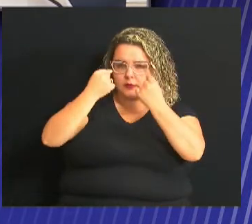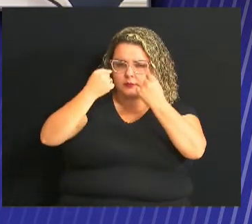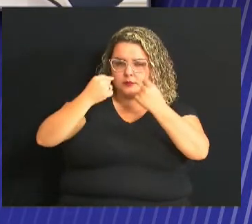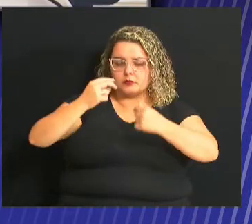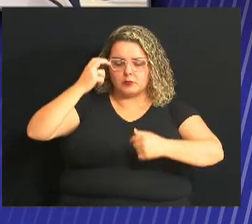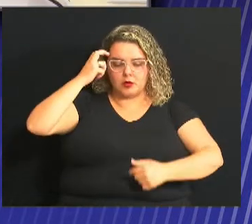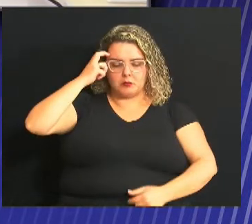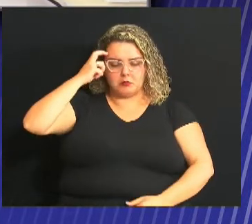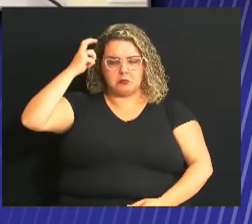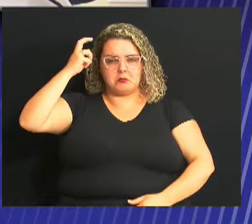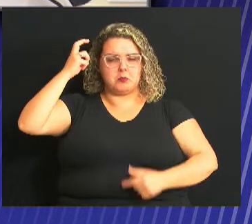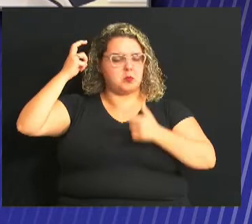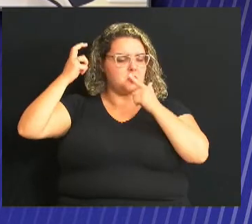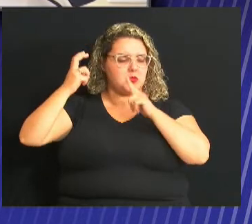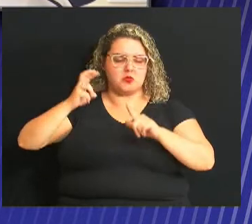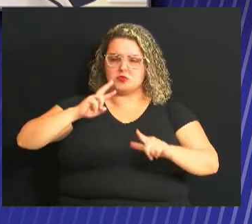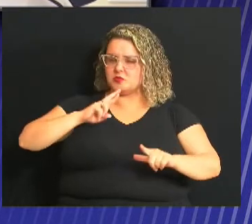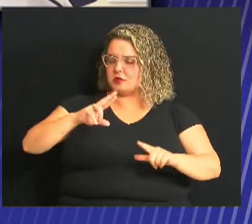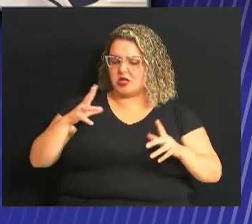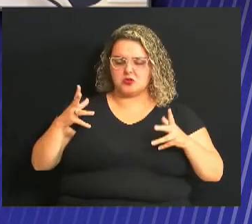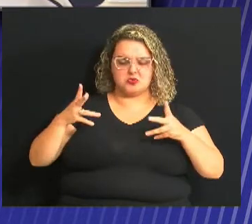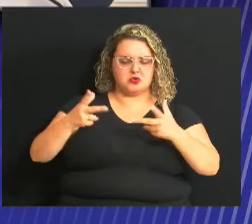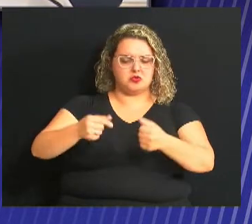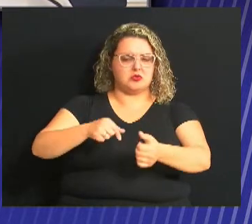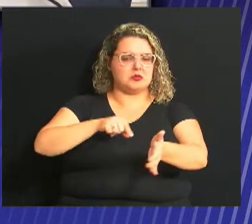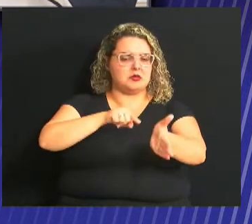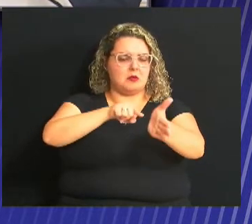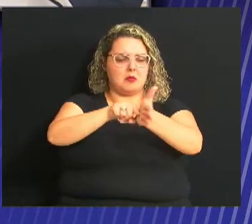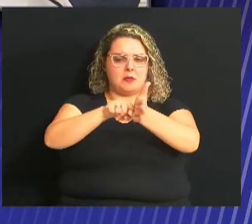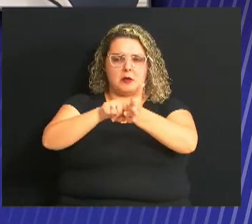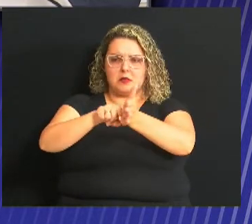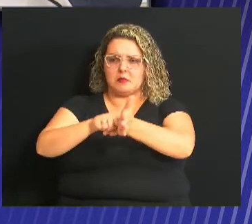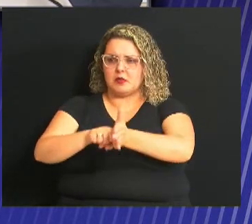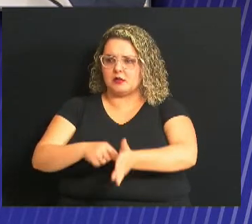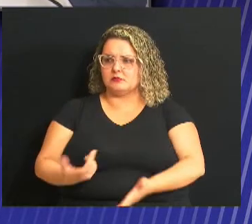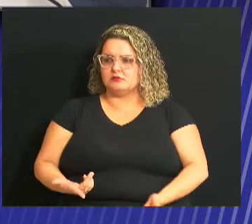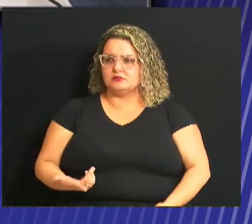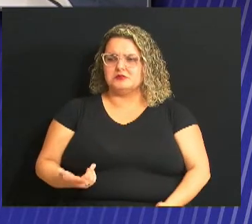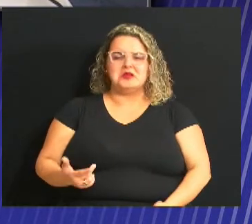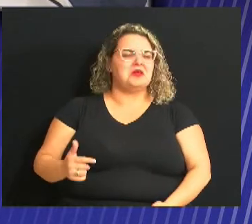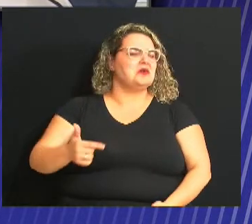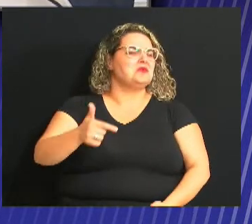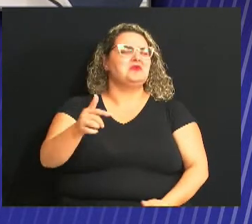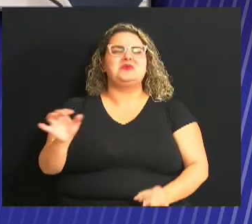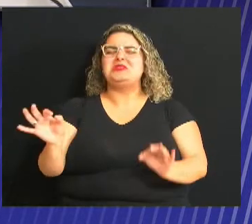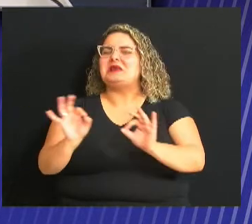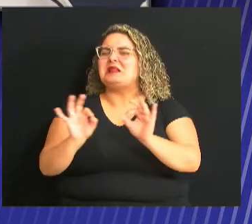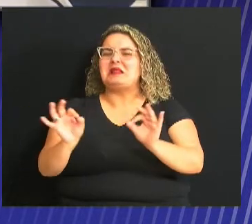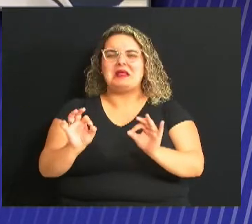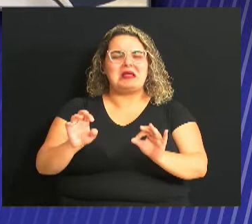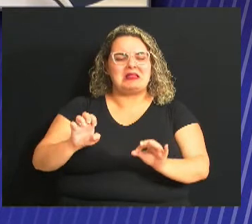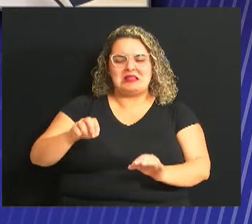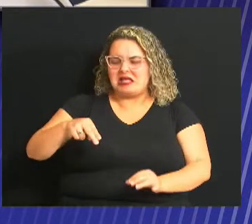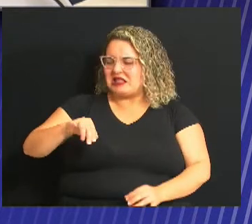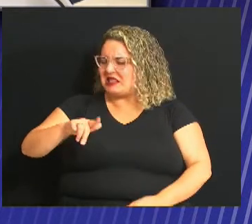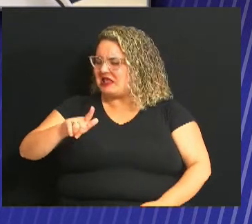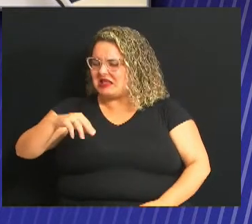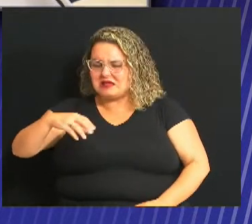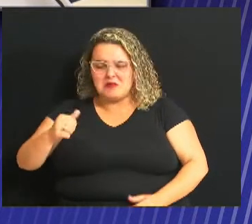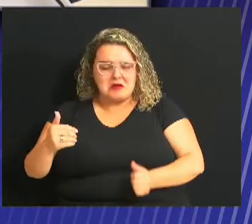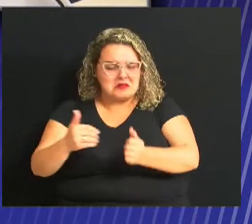conseguia responder todas as perguntas. Não havia um enigma, uma charada, que ele não conseguisse